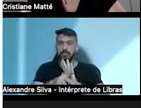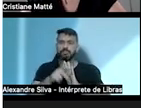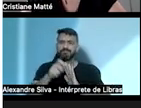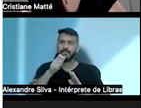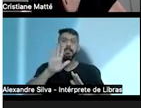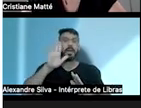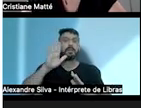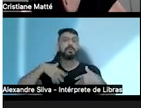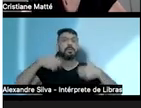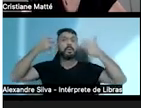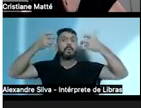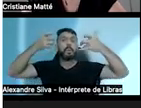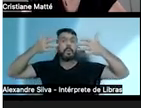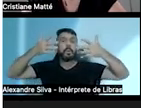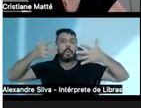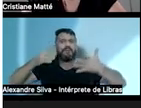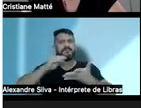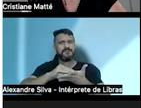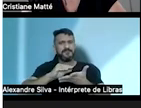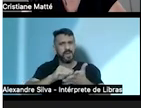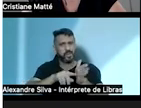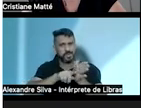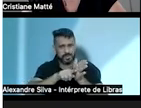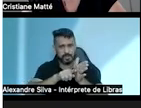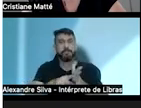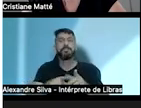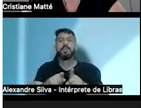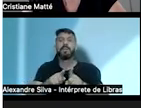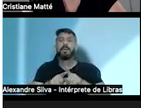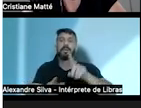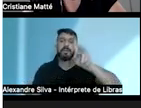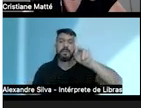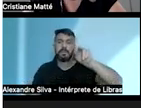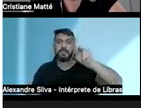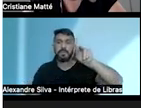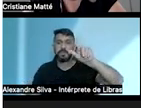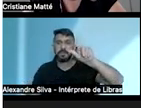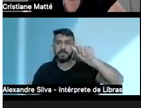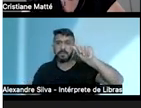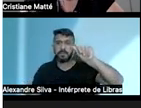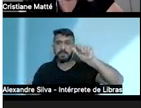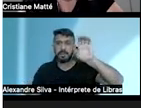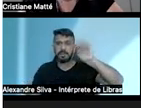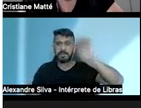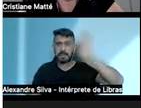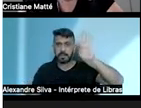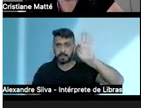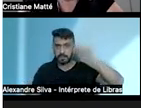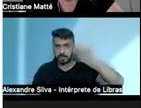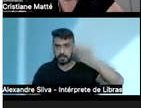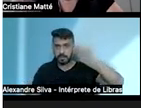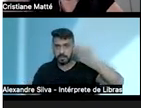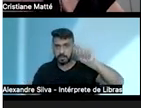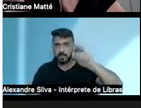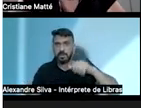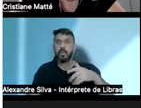fecundação, começa, então, a formação depois da placenta, se vê que a placenta tem alterações na expressão gênica, mas também ainda não estão bem definidas quais